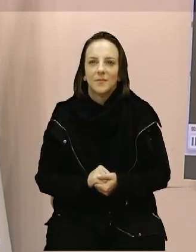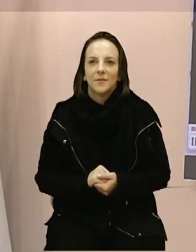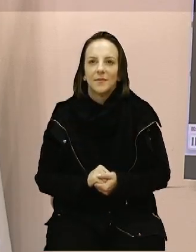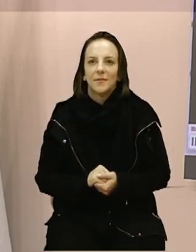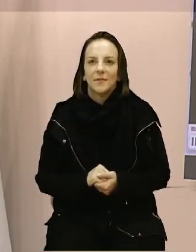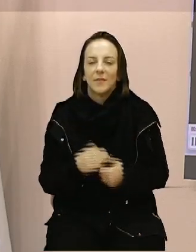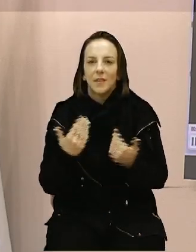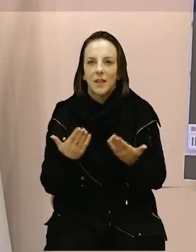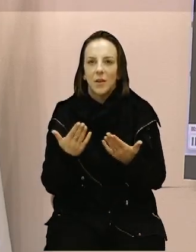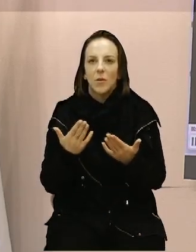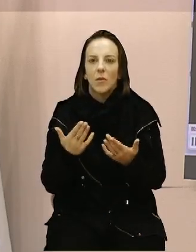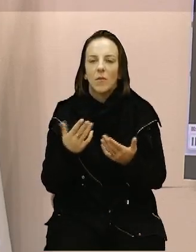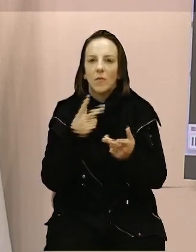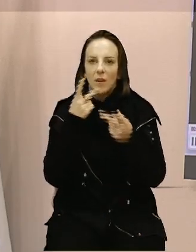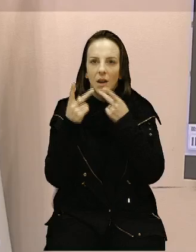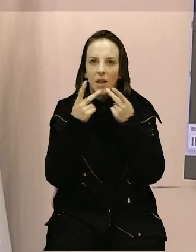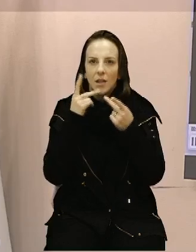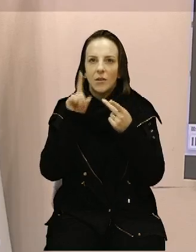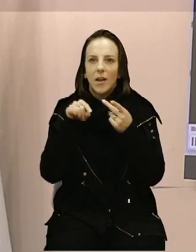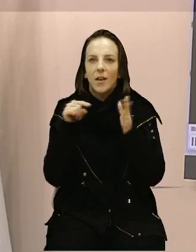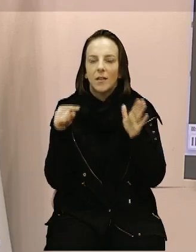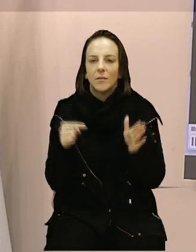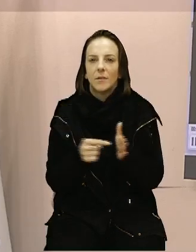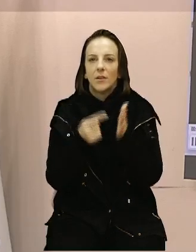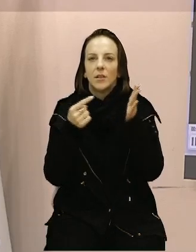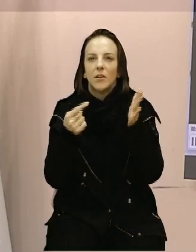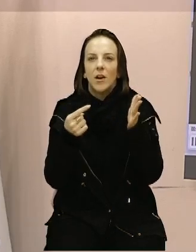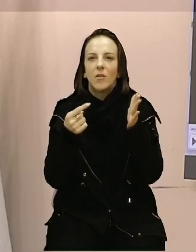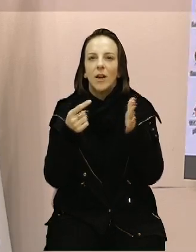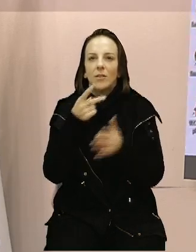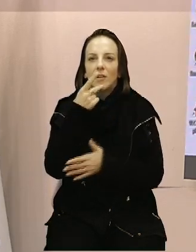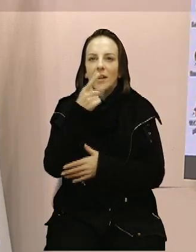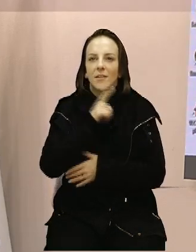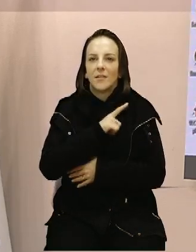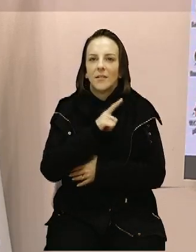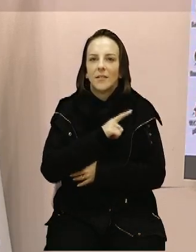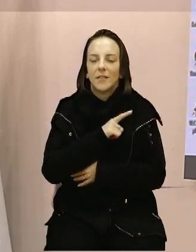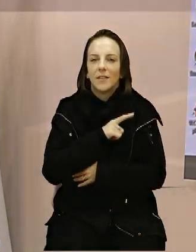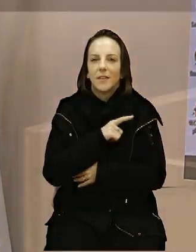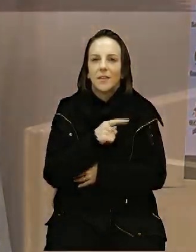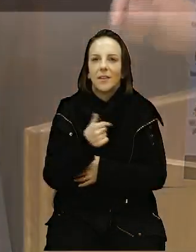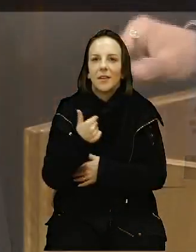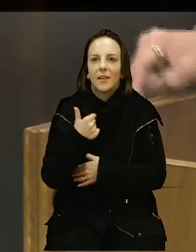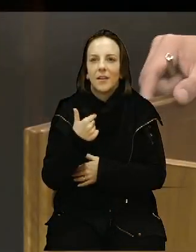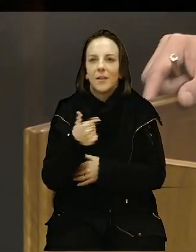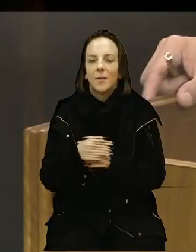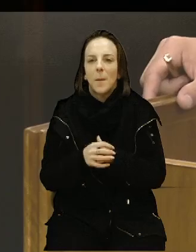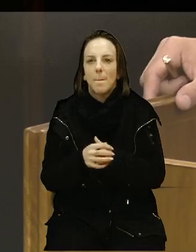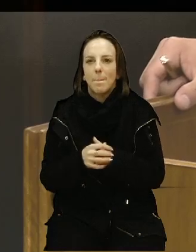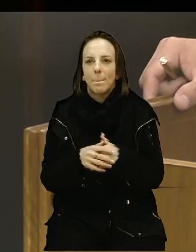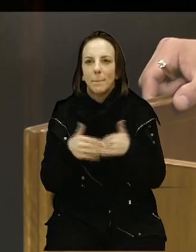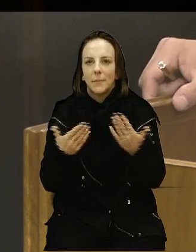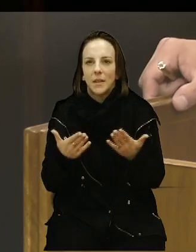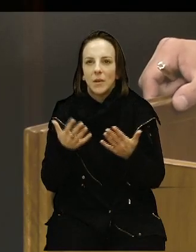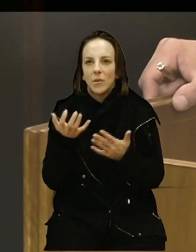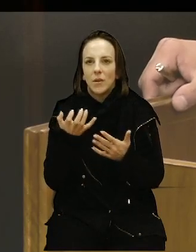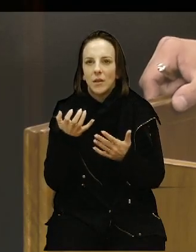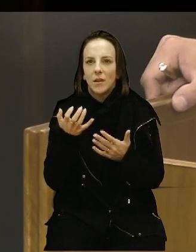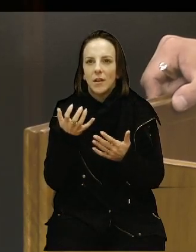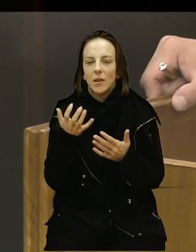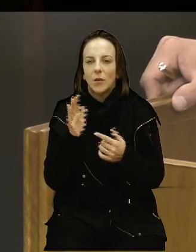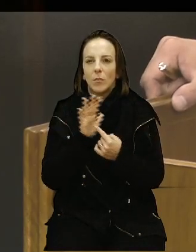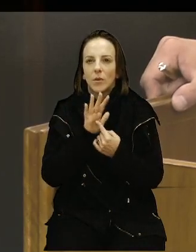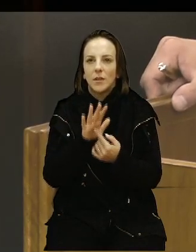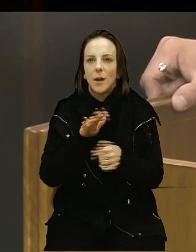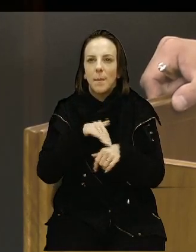Ressaltando que é uma indicação deste vereador, friso, deste vereador Juliano Valim. Acho que tem mais um